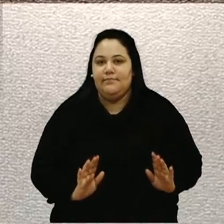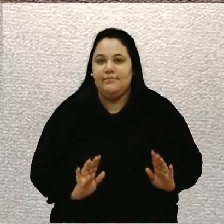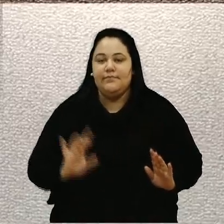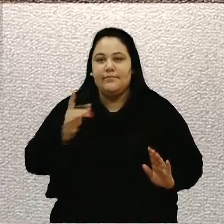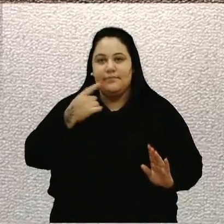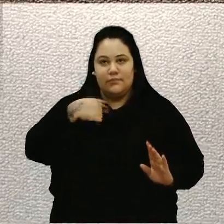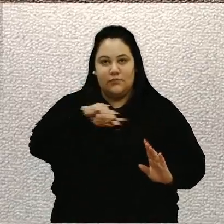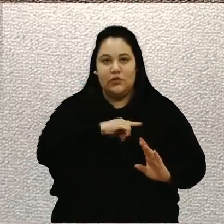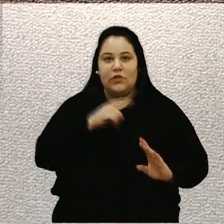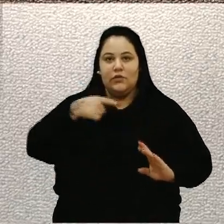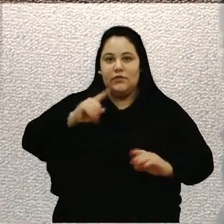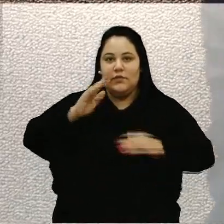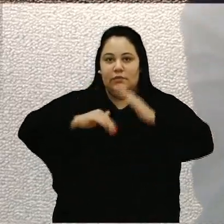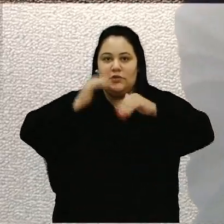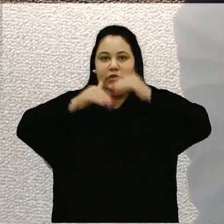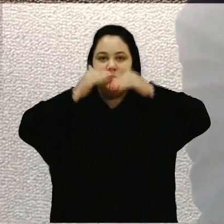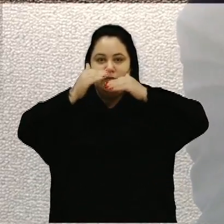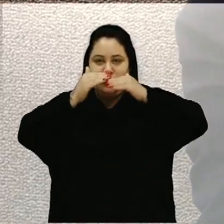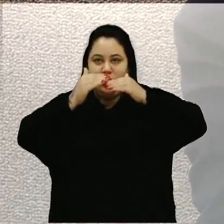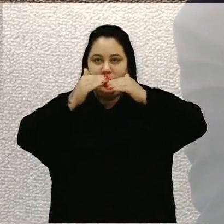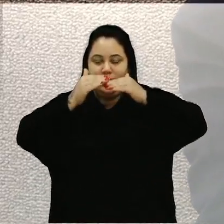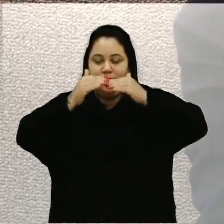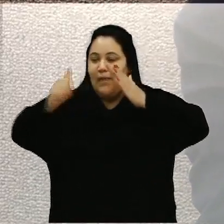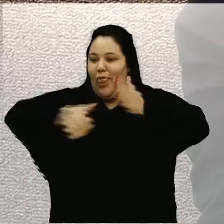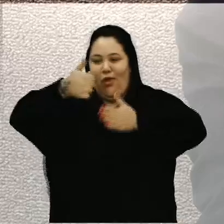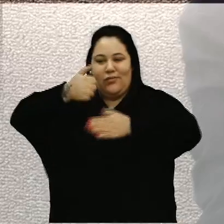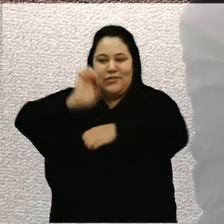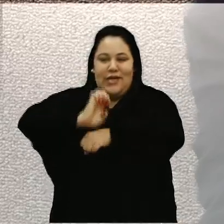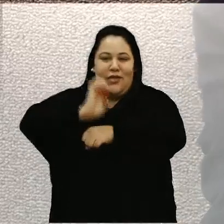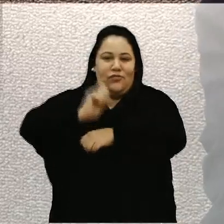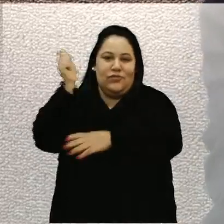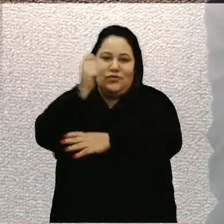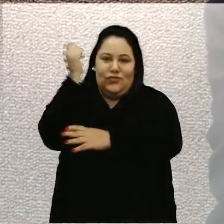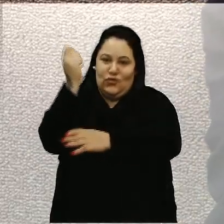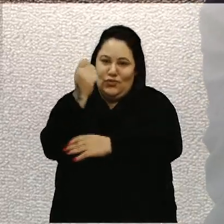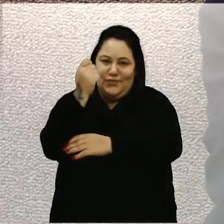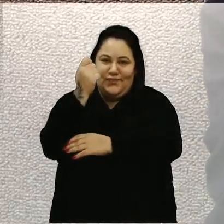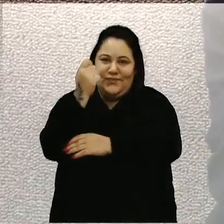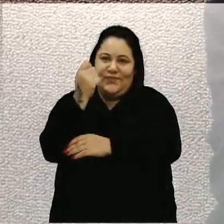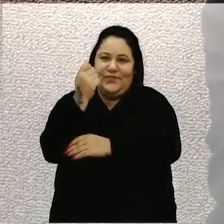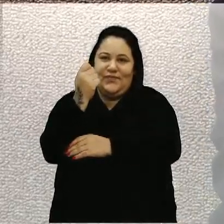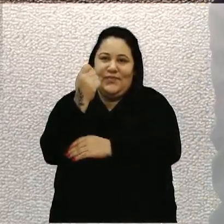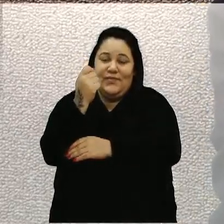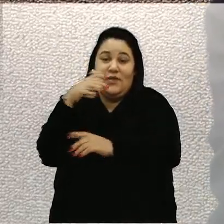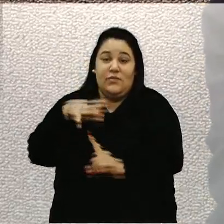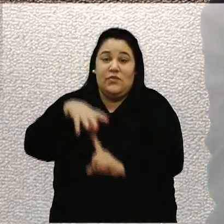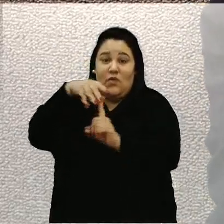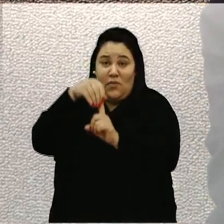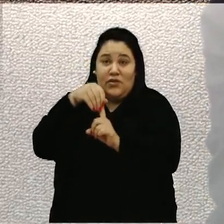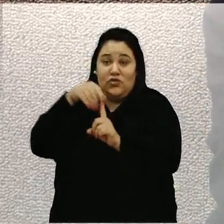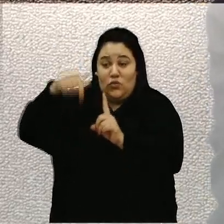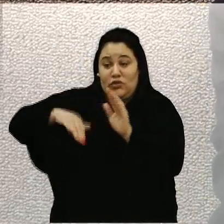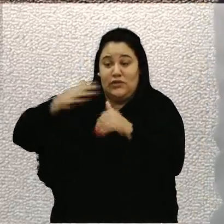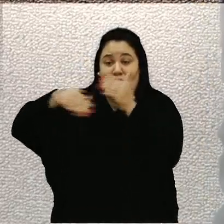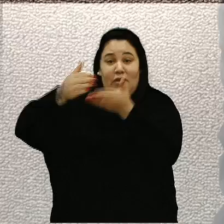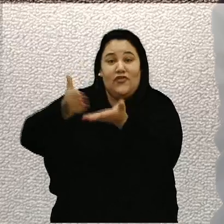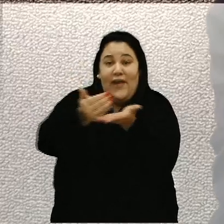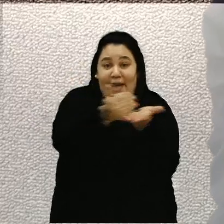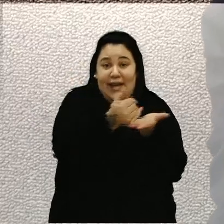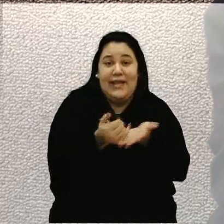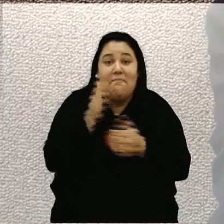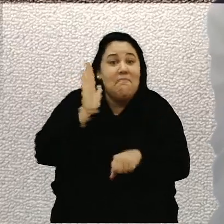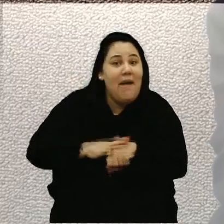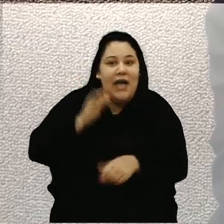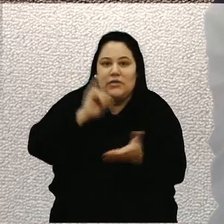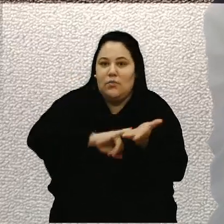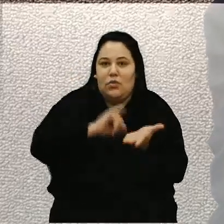vamos desenvolver o nosso Estado. Inclusive, né, com este desenvolvimento, nós vamos arrecadar mais impostos. Então, além de incentivar